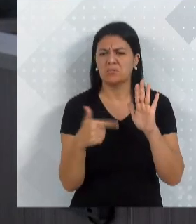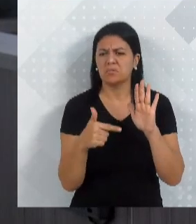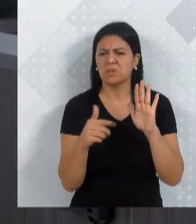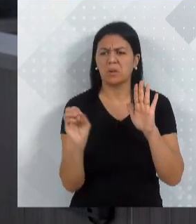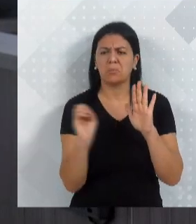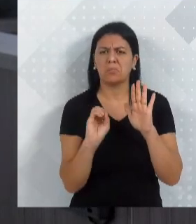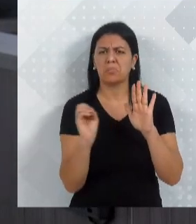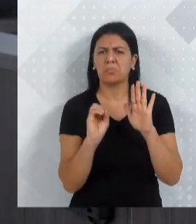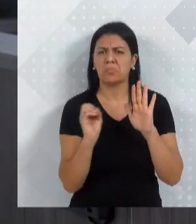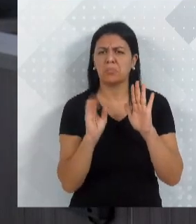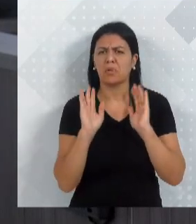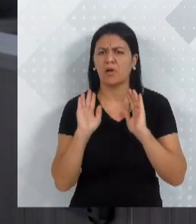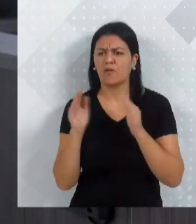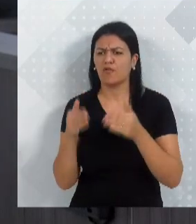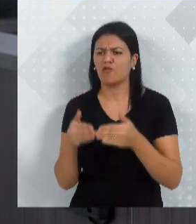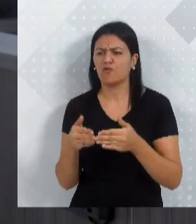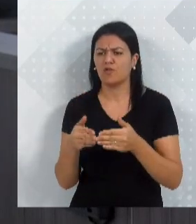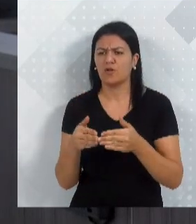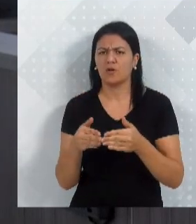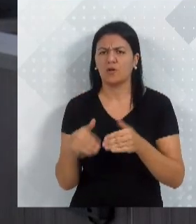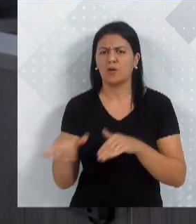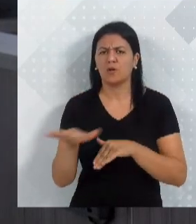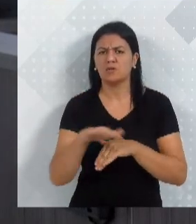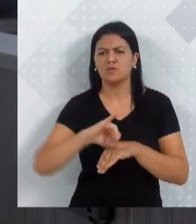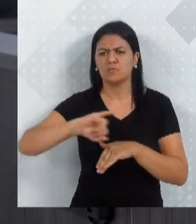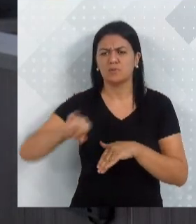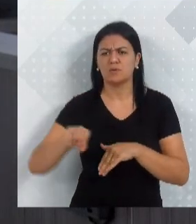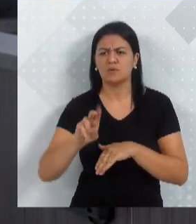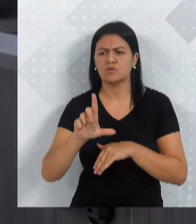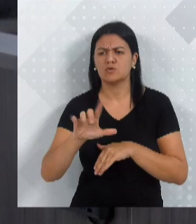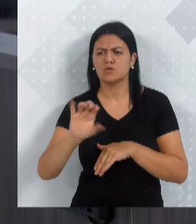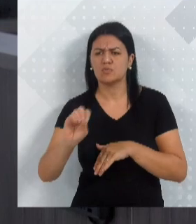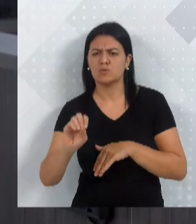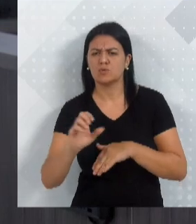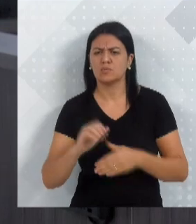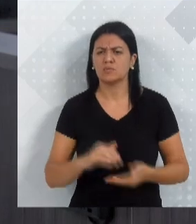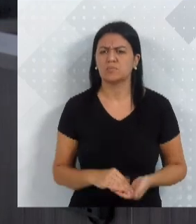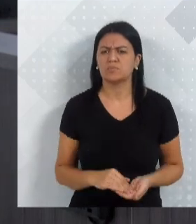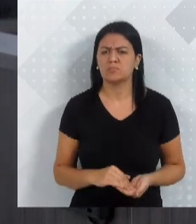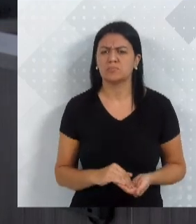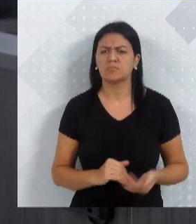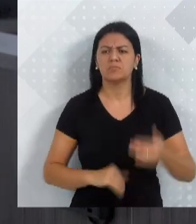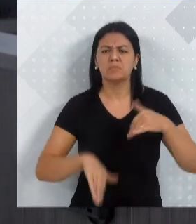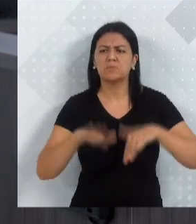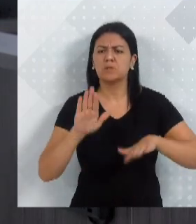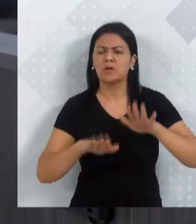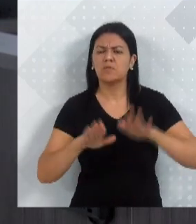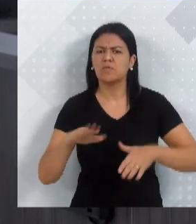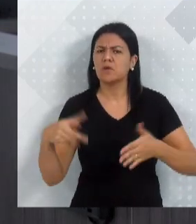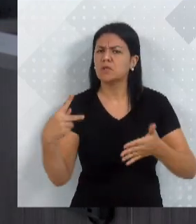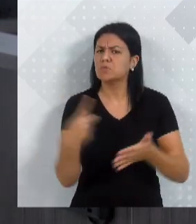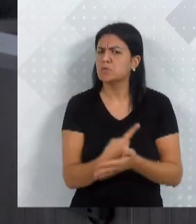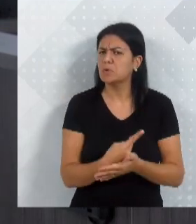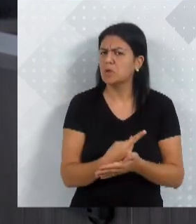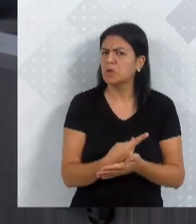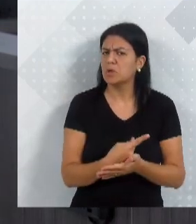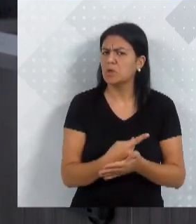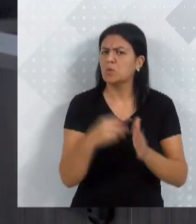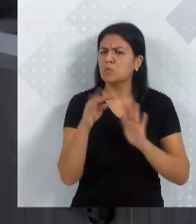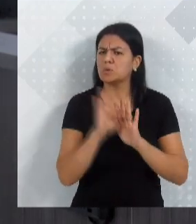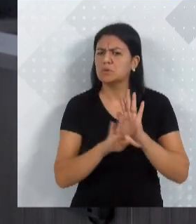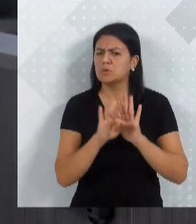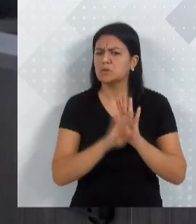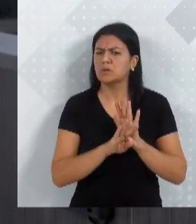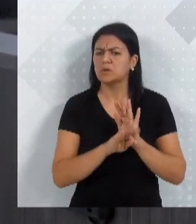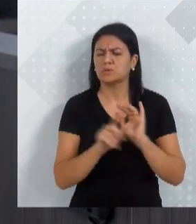respeito à região da Júlio Michel ou coisa parecida. Então, talvez pode ser que tenha um erro didático ou um erro de interpretação. O que eu não posso é passar para